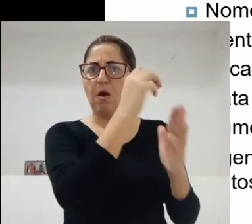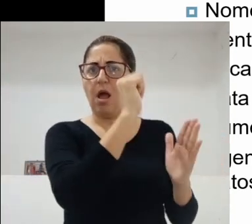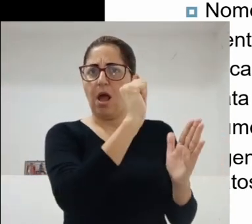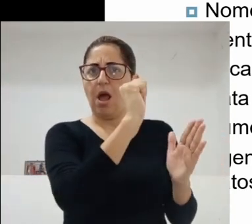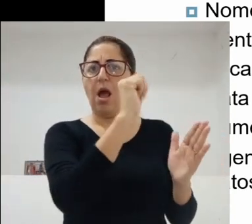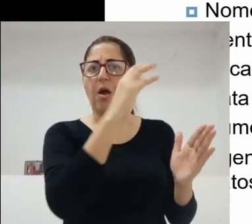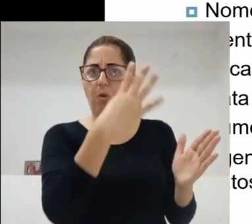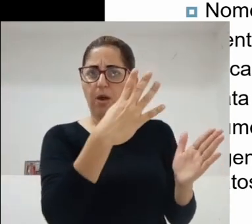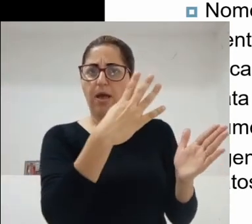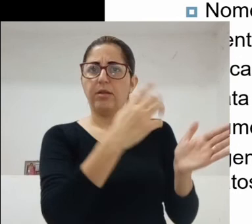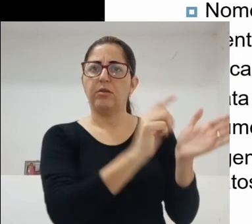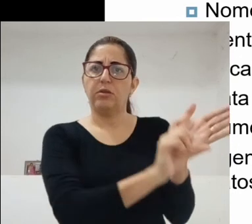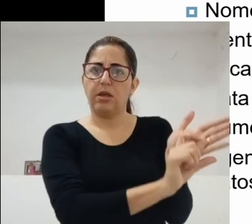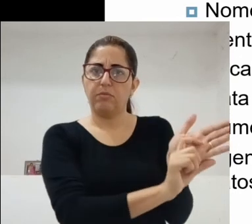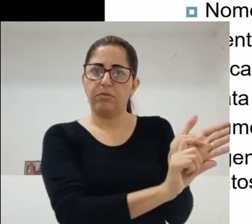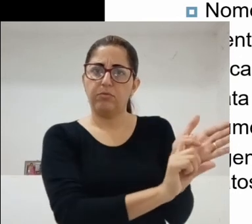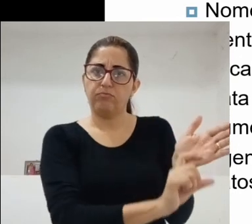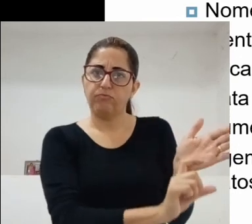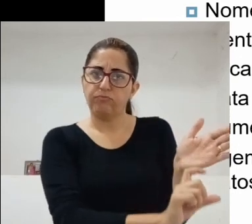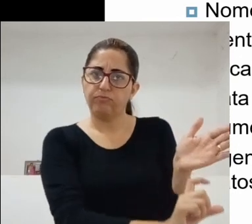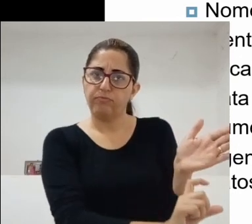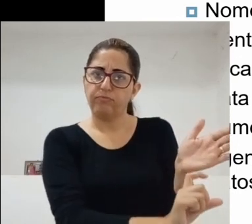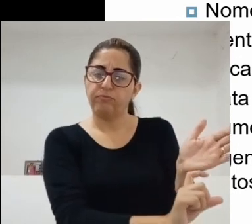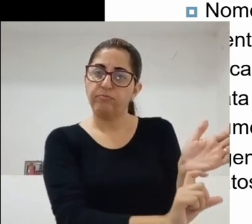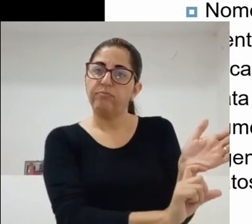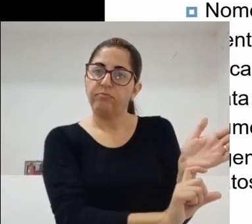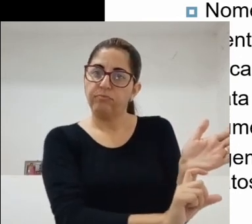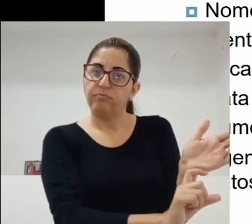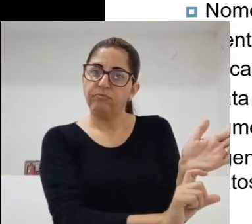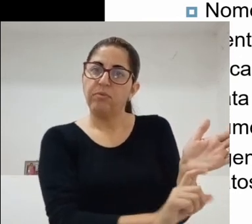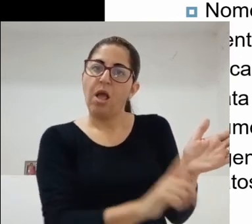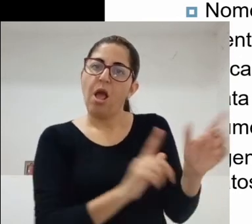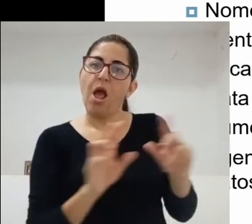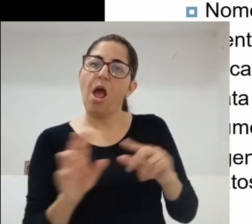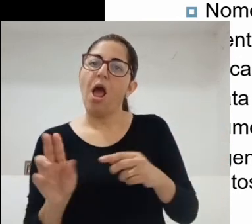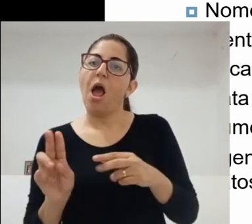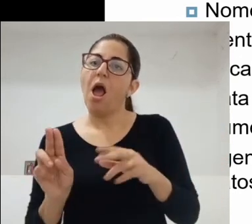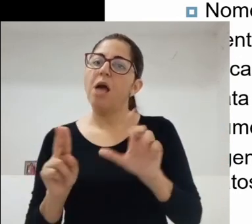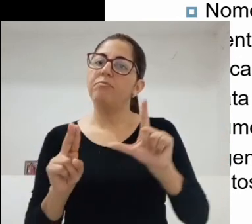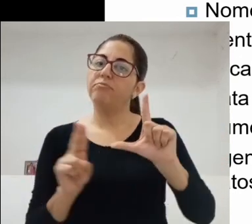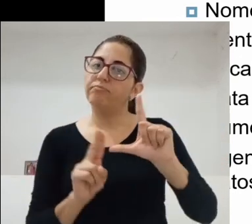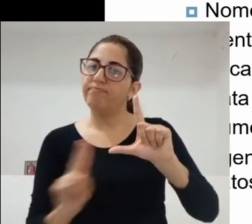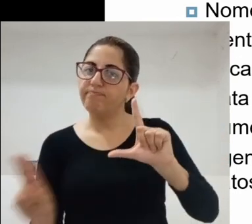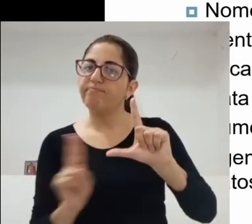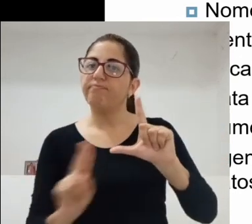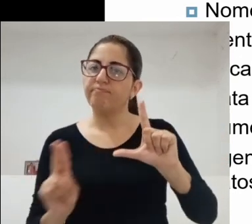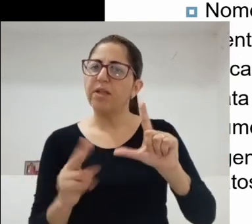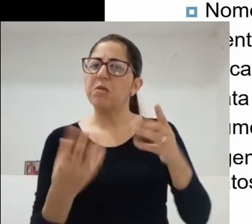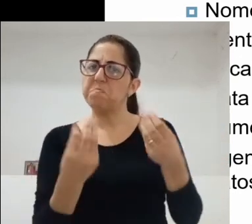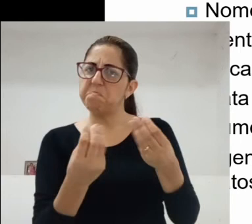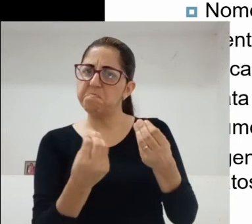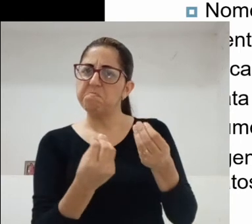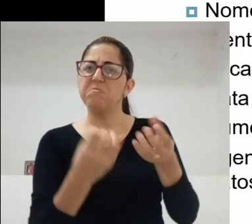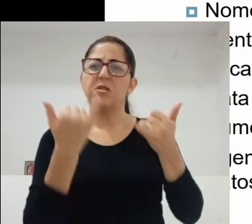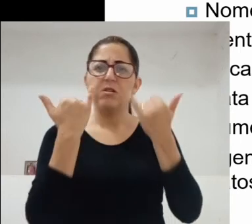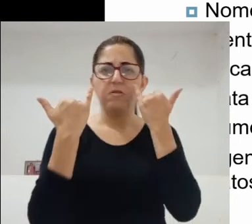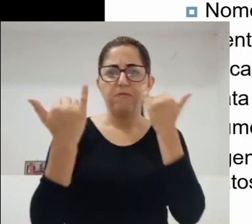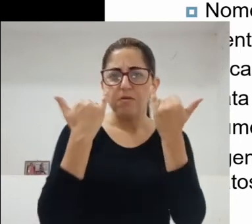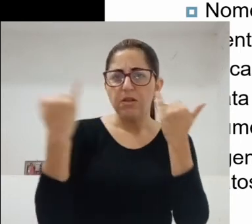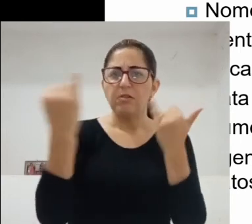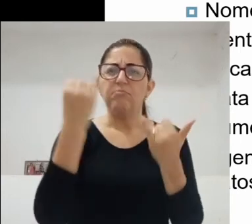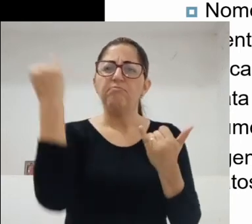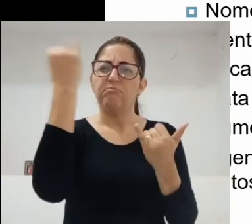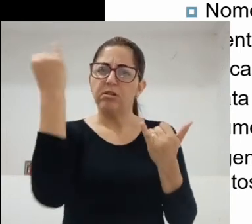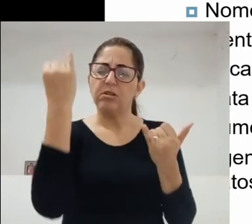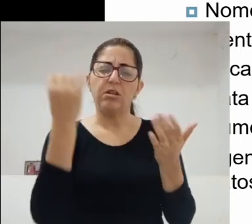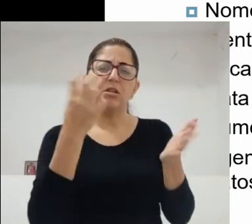quando as folhas são maiores do que o formato A4, ele vai sempre estar localizado no canto inferior direito da folha, né? E essa legenda